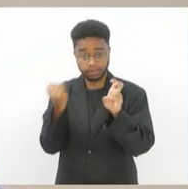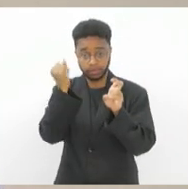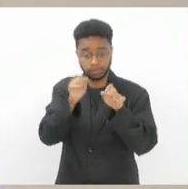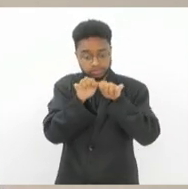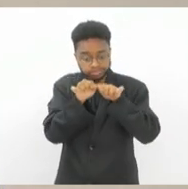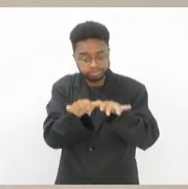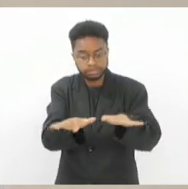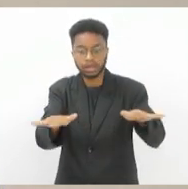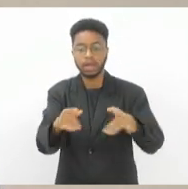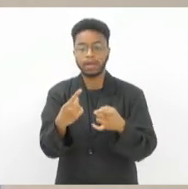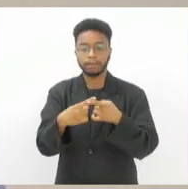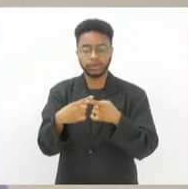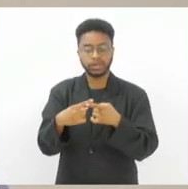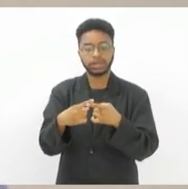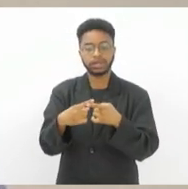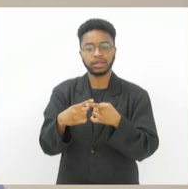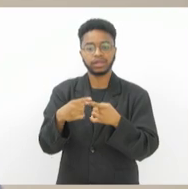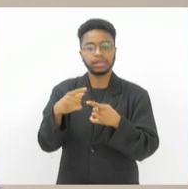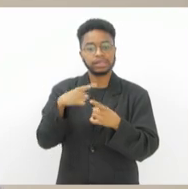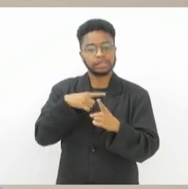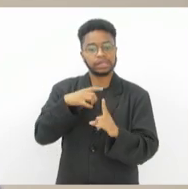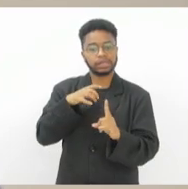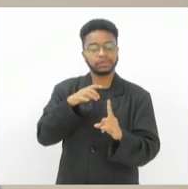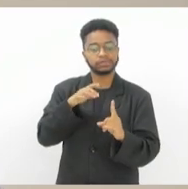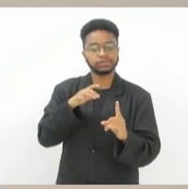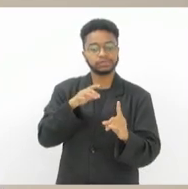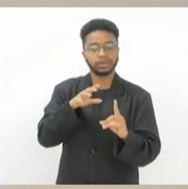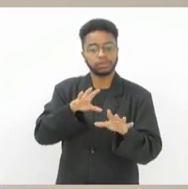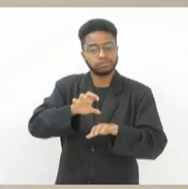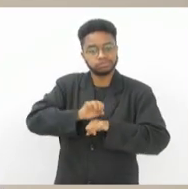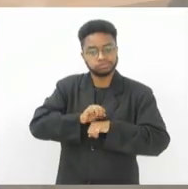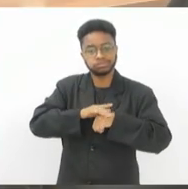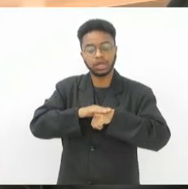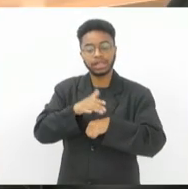que atinge 10 milhões de mulheres aqui no nosso país.